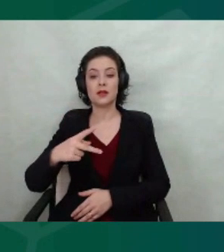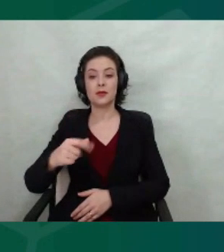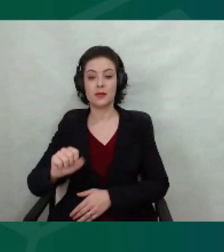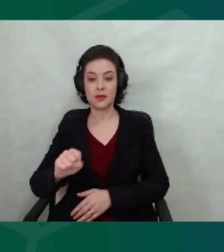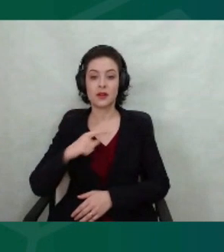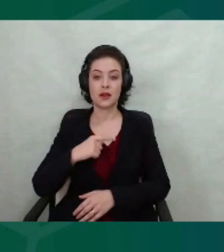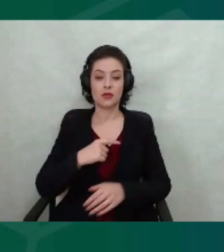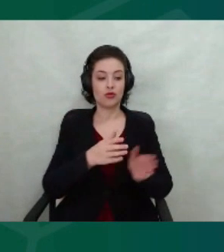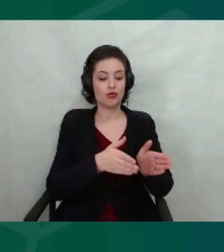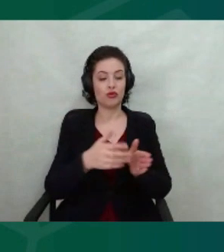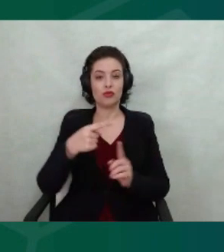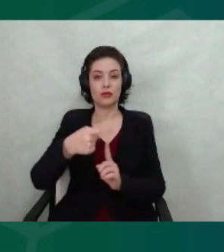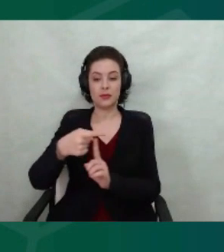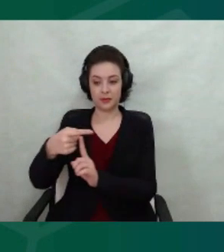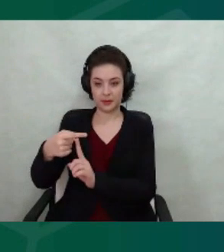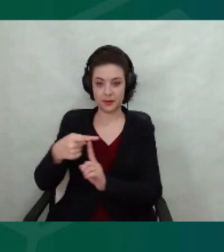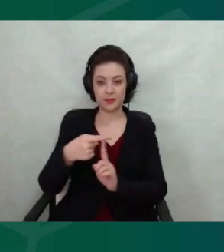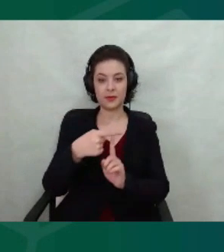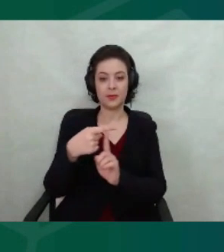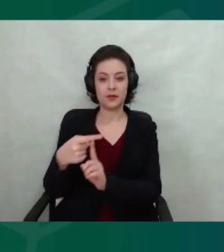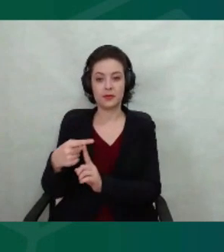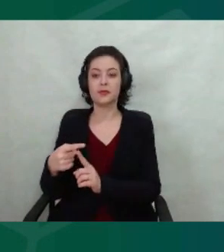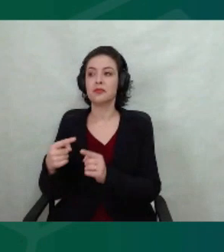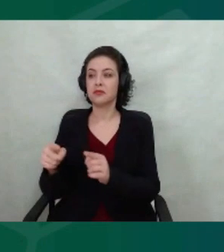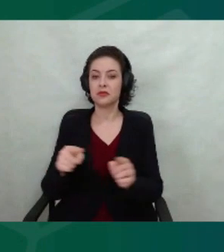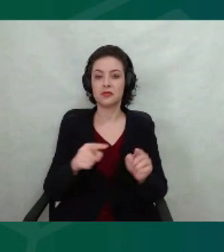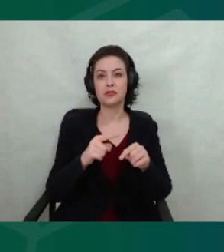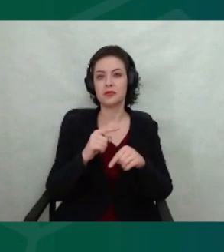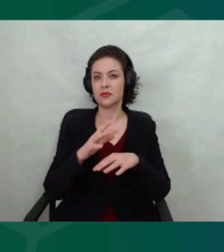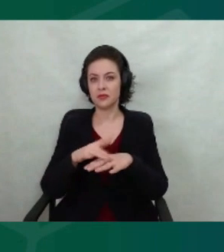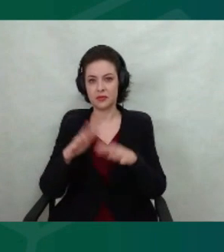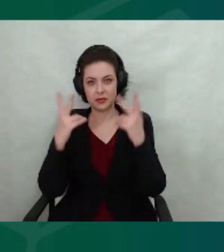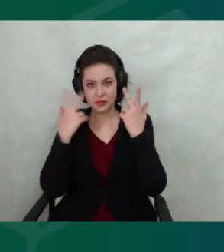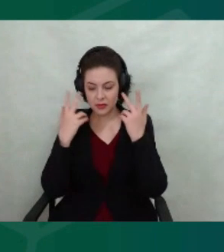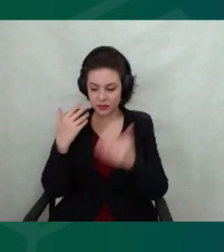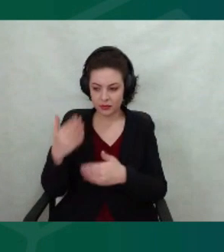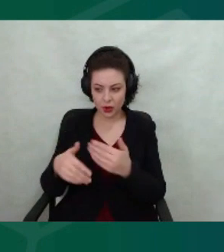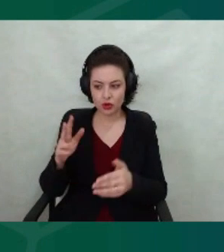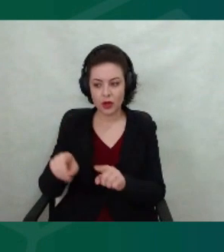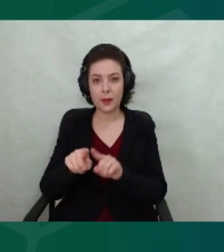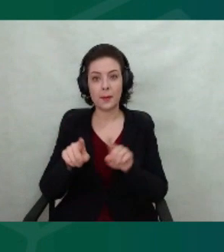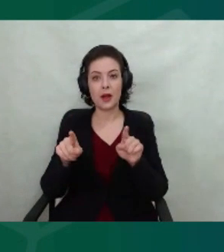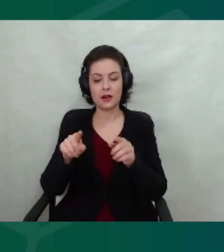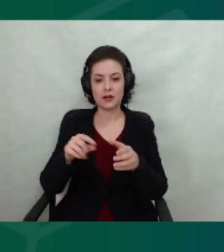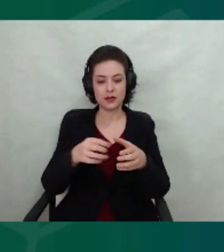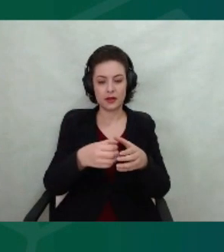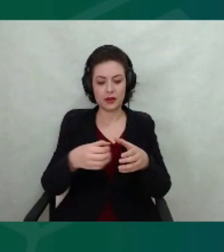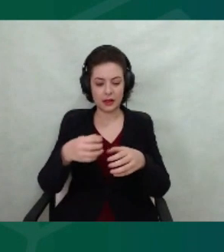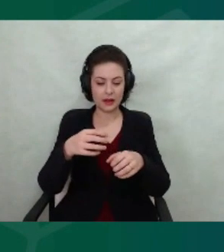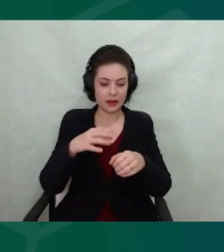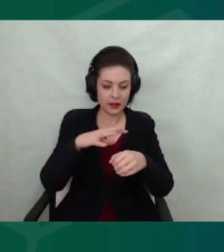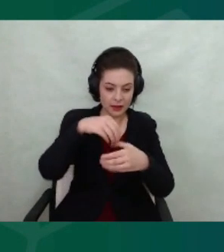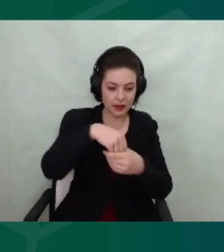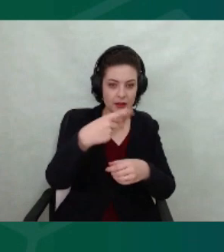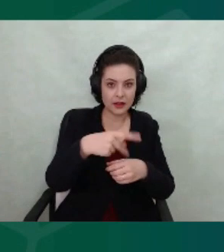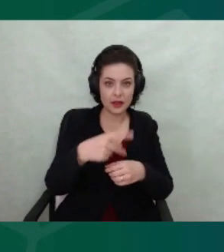né? Geralmente causando doenças comuns, mas 3 deles causam doenças graves no homem.